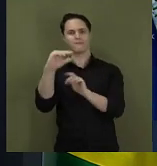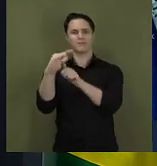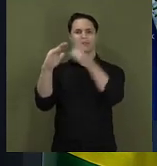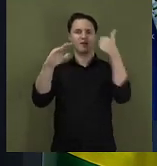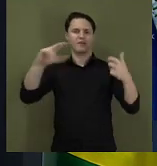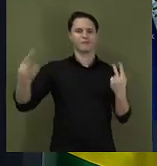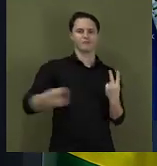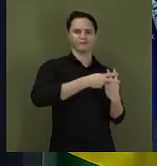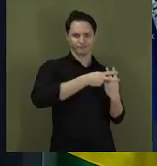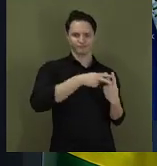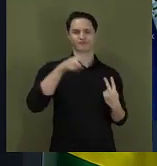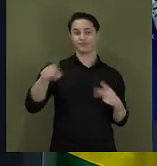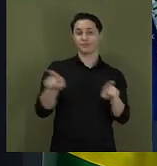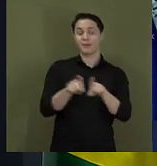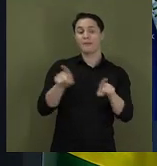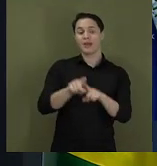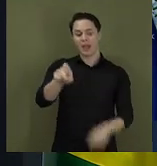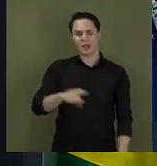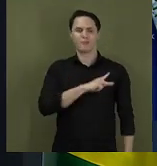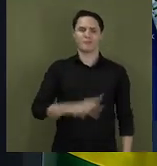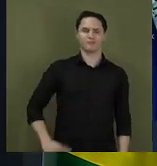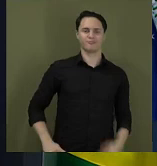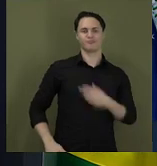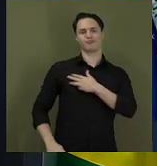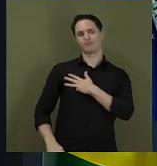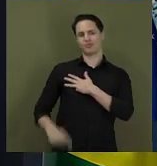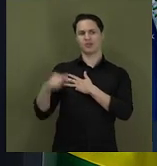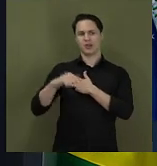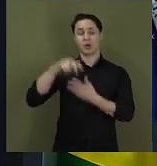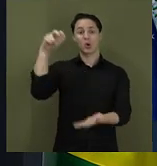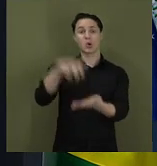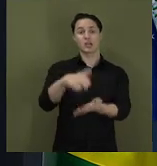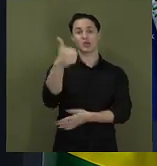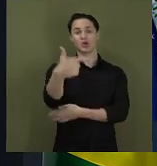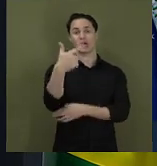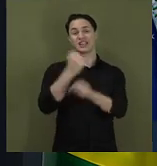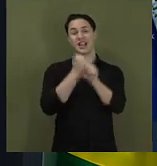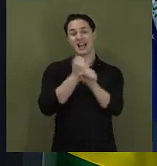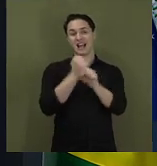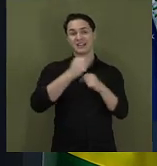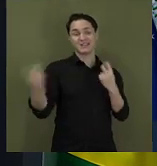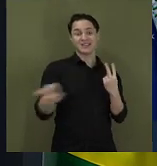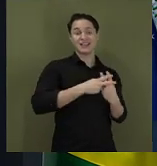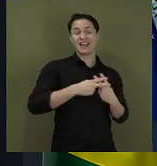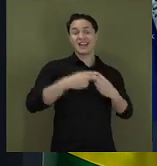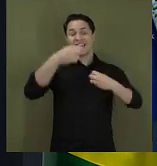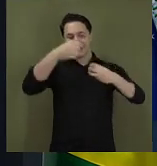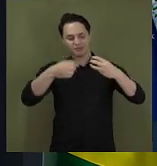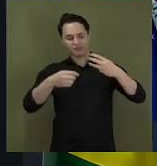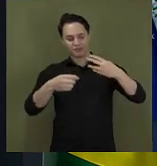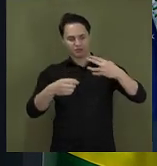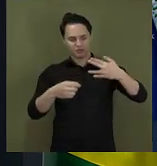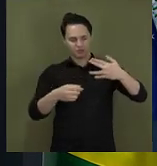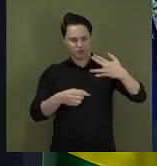na cadeia, incluindo um ex-presidente da República condenado a 12 anos de prisão em 3